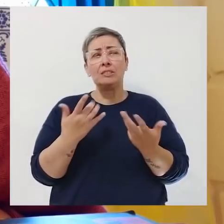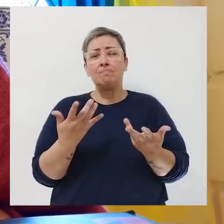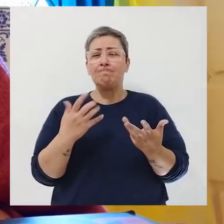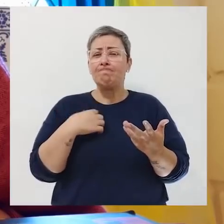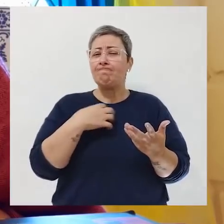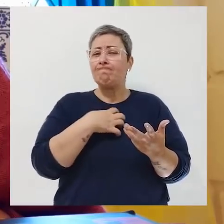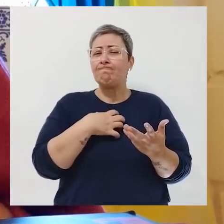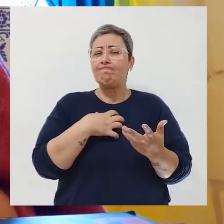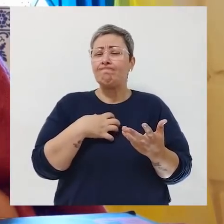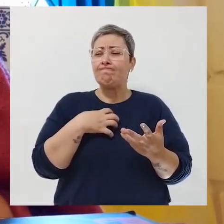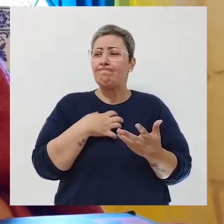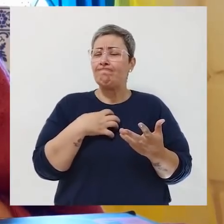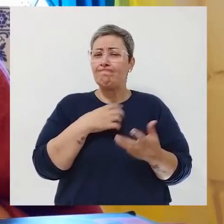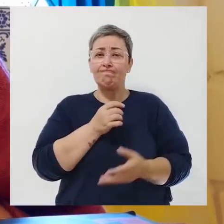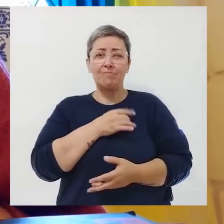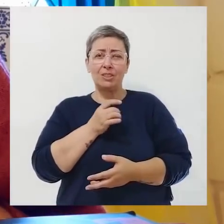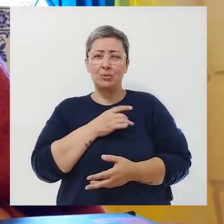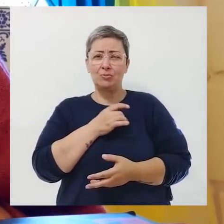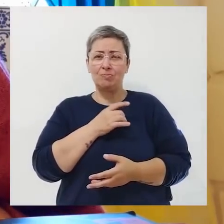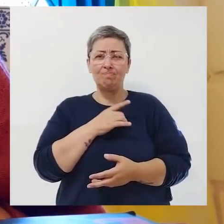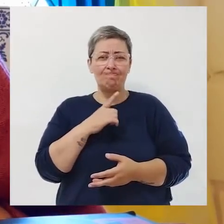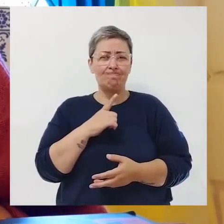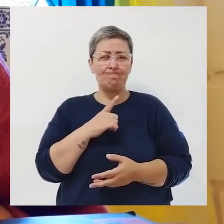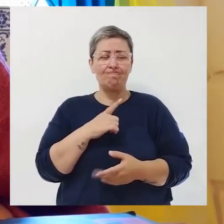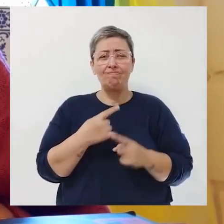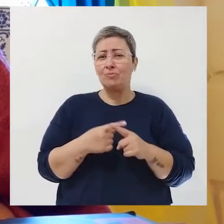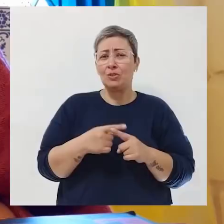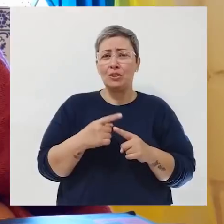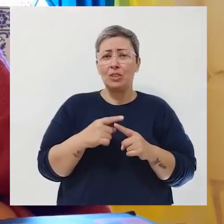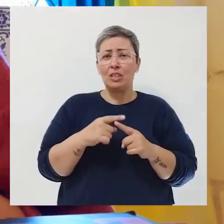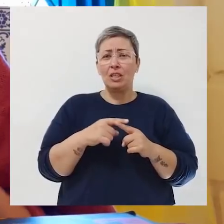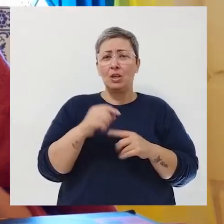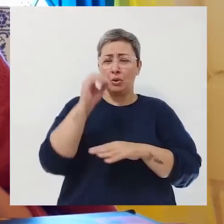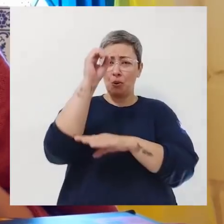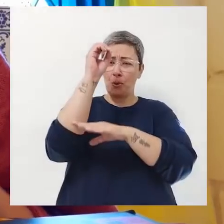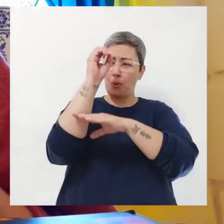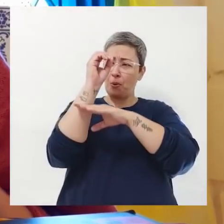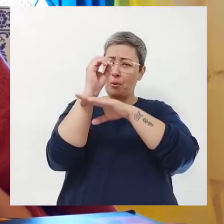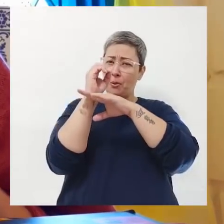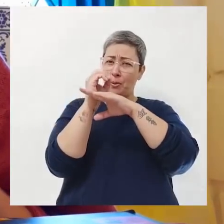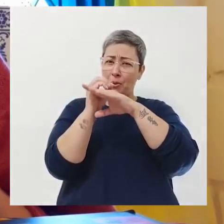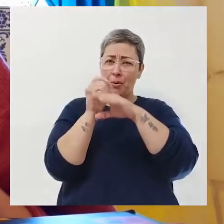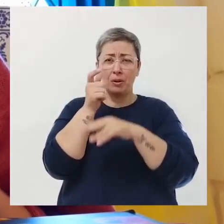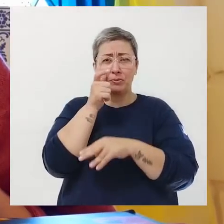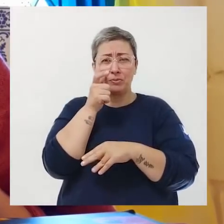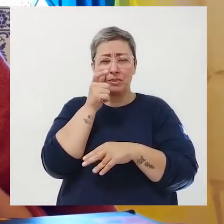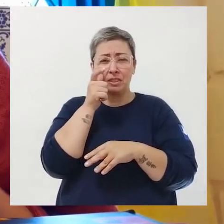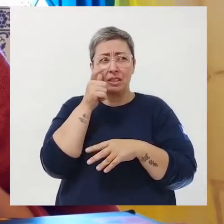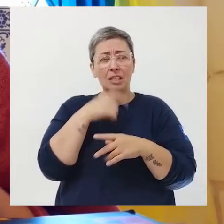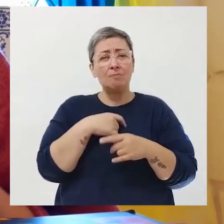ele estava sentindo uma pontinha de medo. Porque enquanto assistíamos ao pôr do